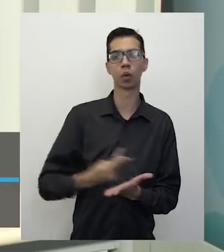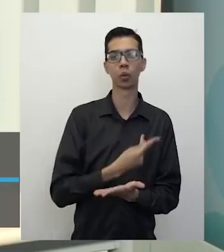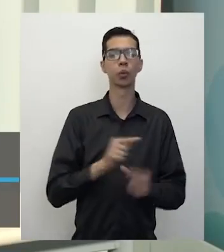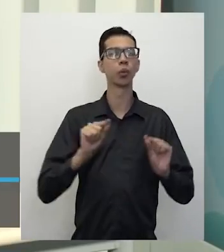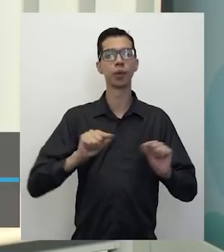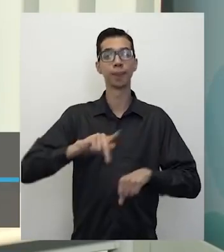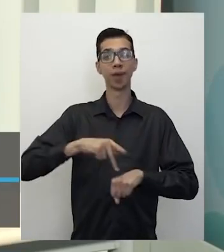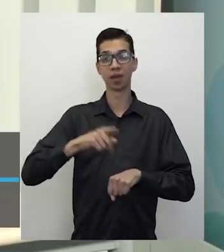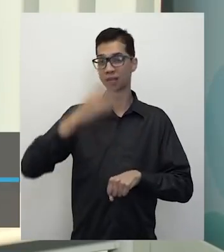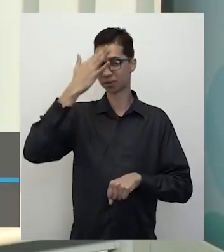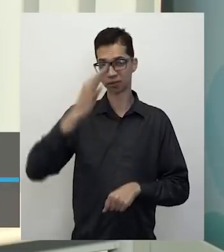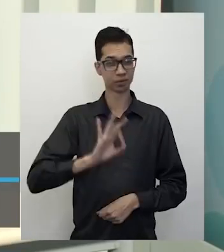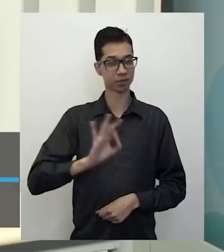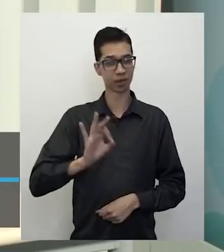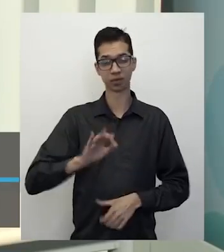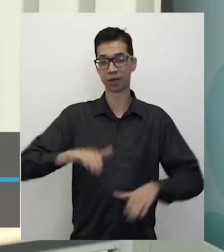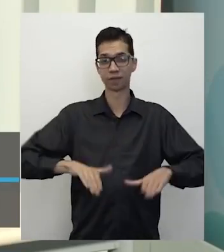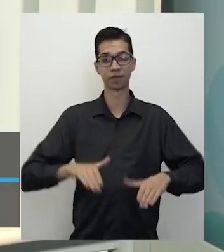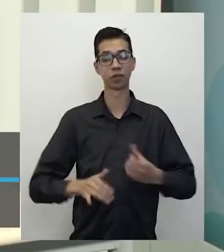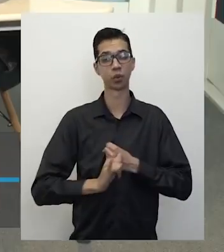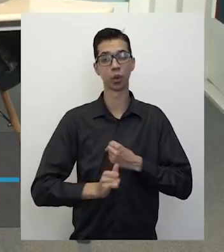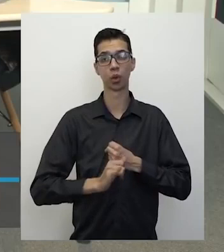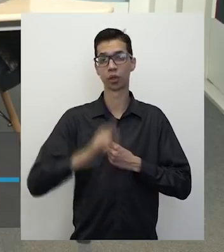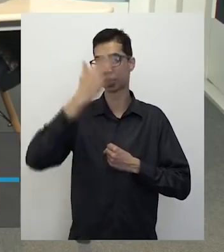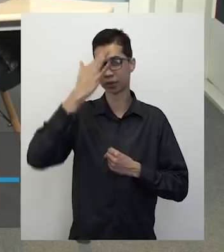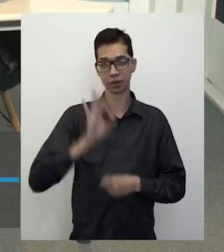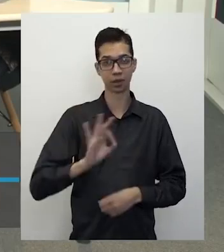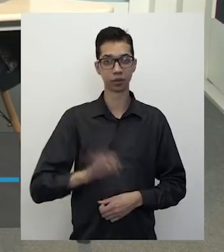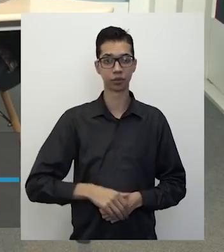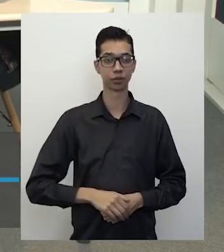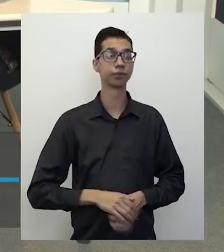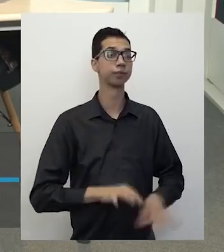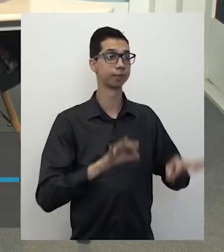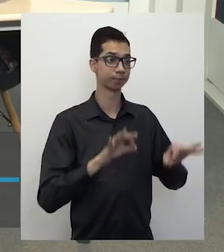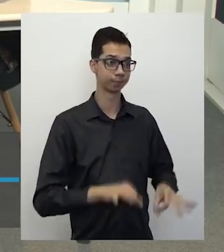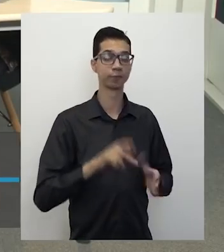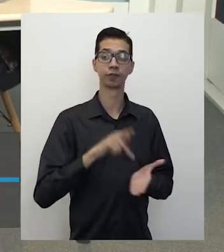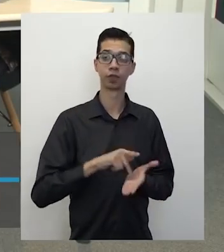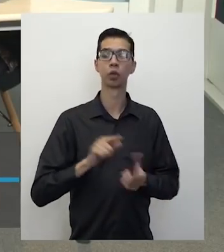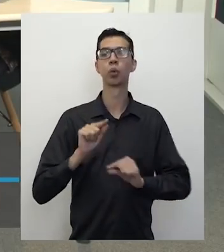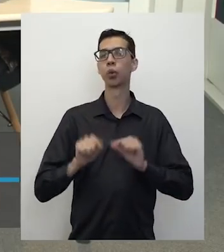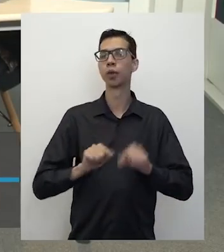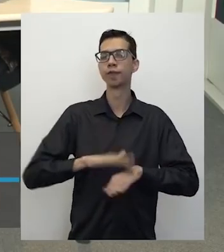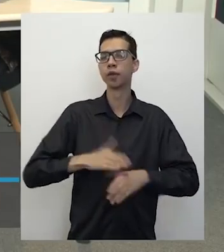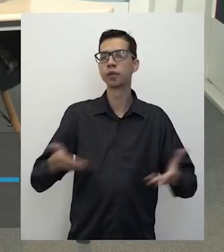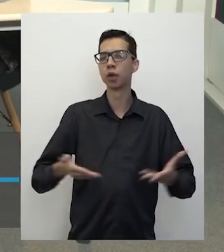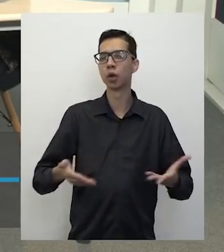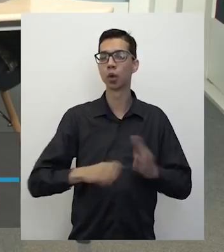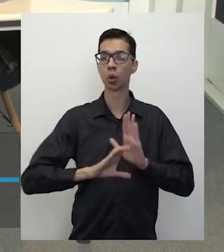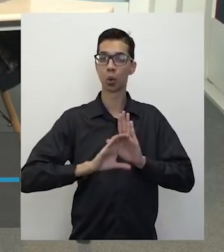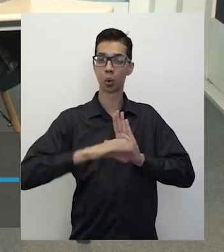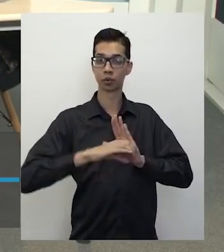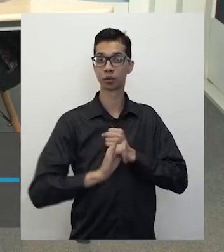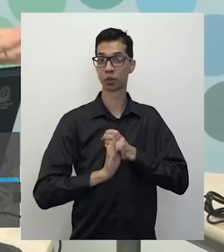não entende aquela crônica. Exatamente. E Né? aí a Andréia já entrou até no que a gente vai fazer agora. A gente vai conceituar a crônica. Porque crônica é